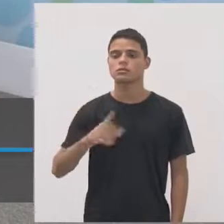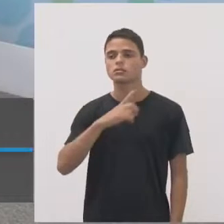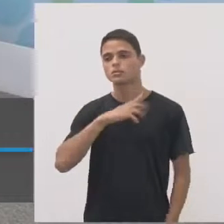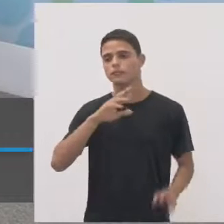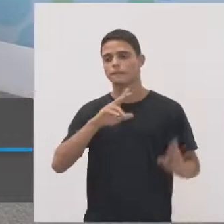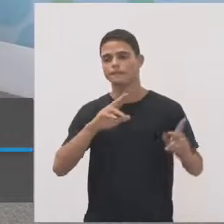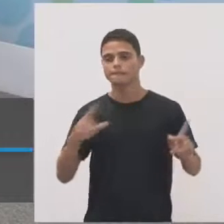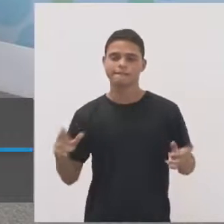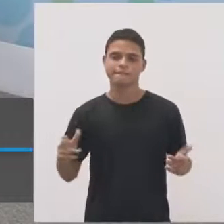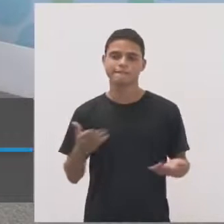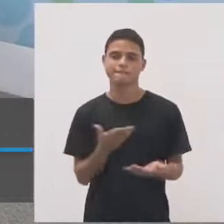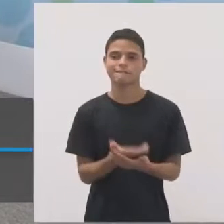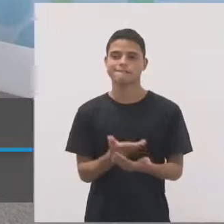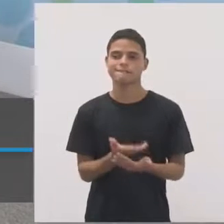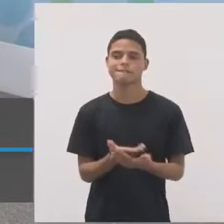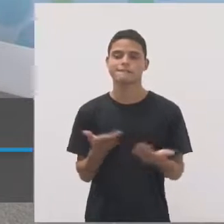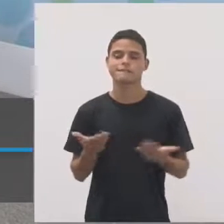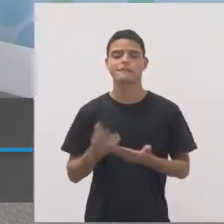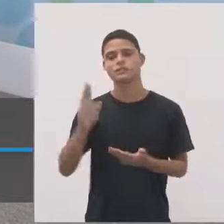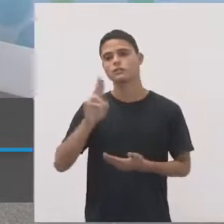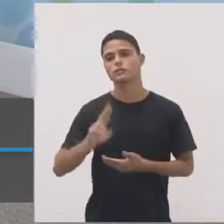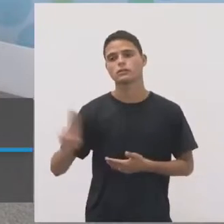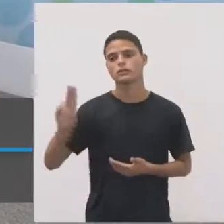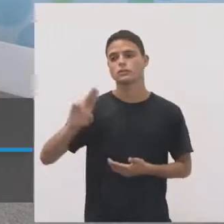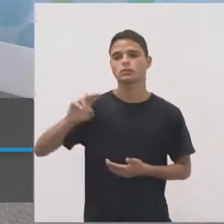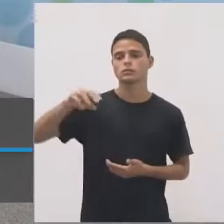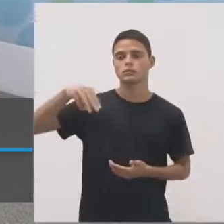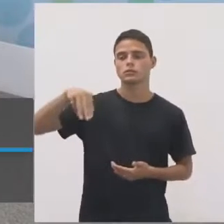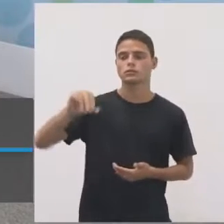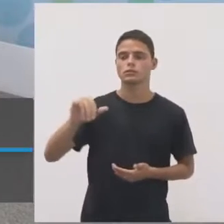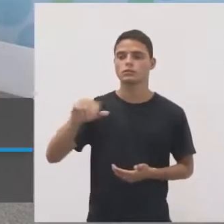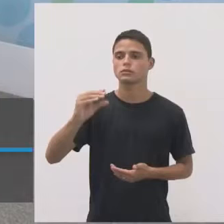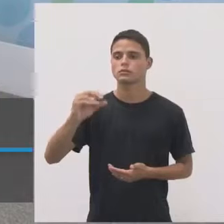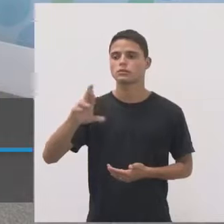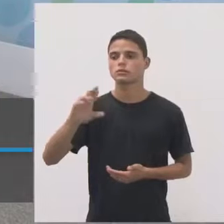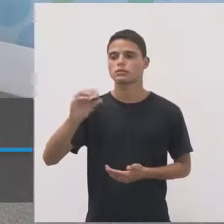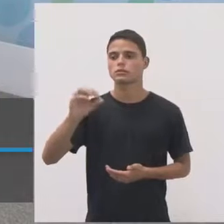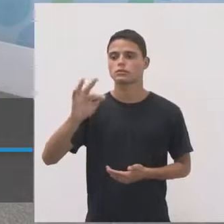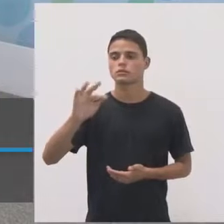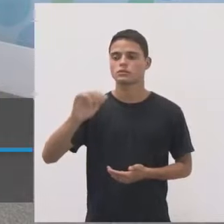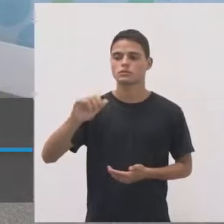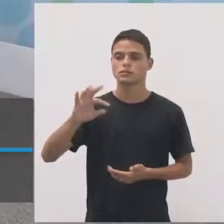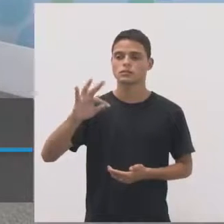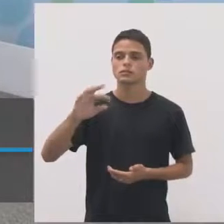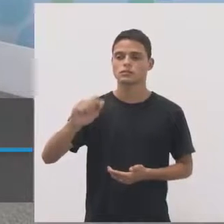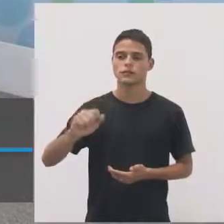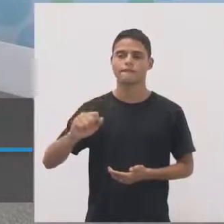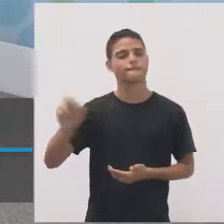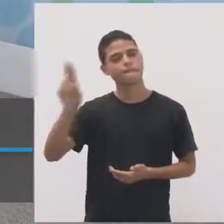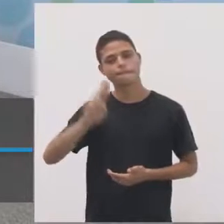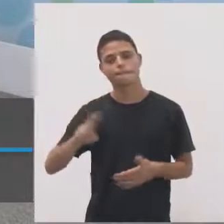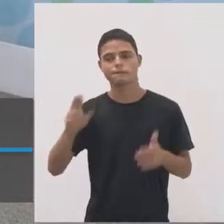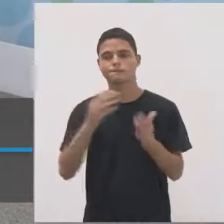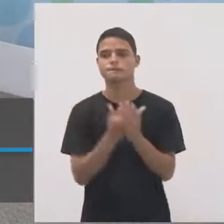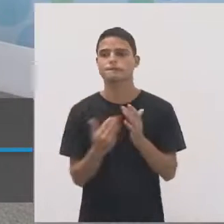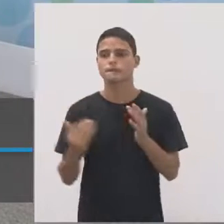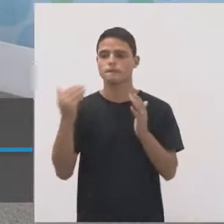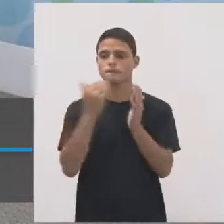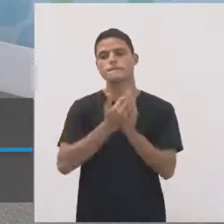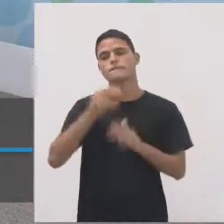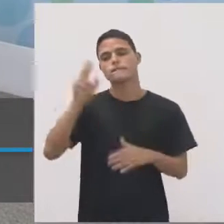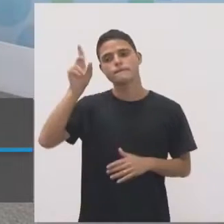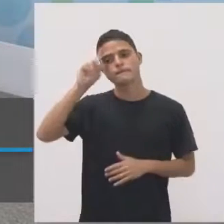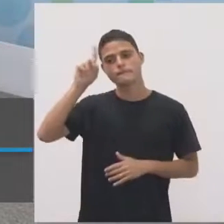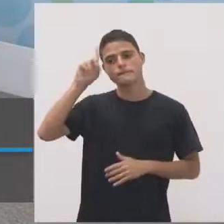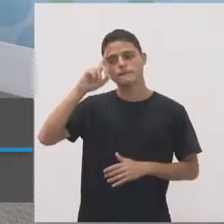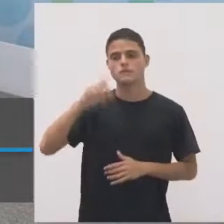eventualidades. A educação, por exemplo, hoje usa a Microsoft, então usa o Windows, tá? Então, é o que a gente usa mais no nosso dia a dia,